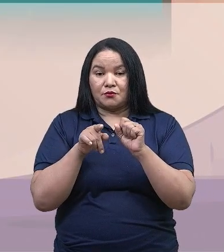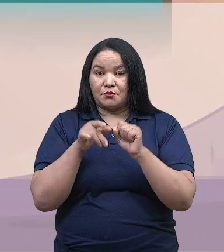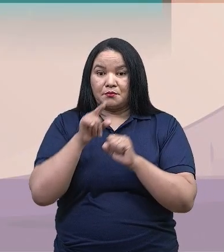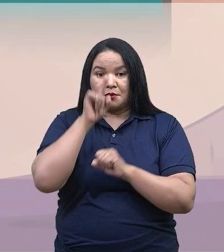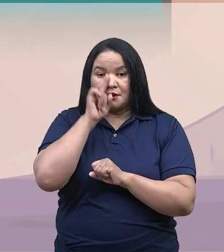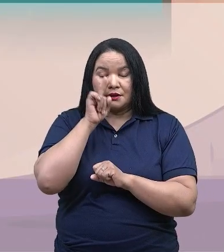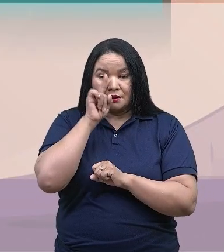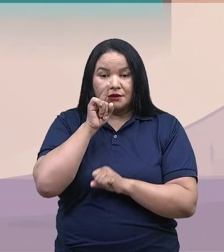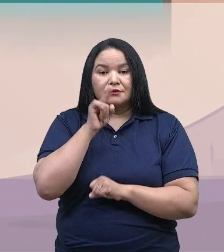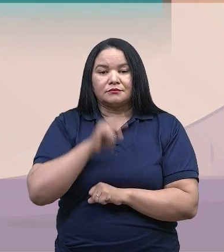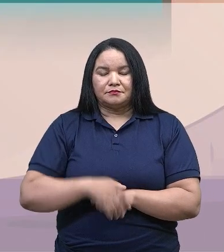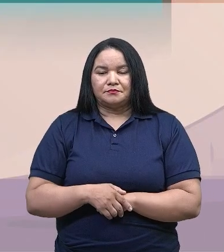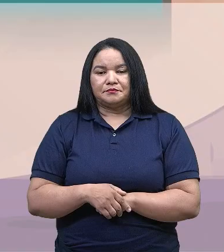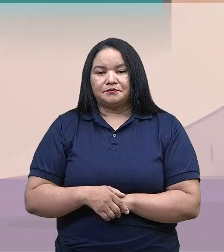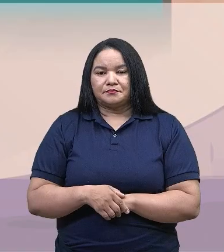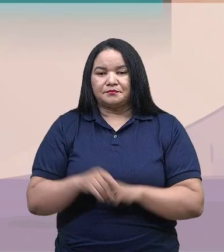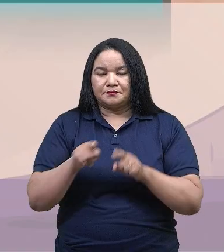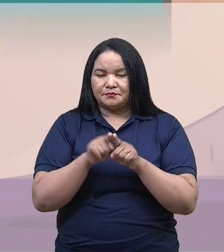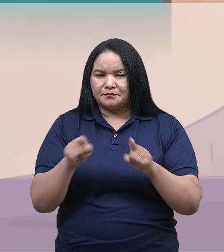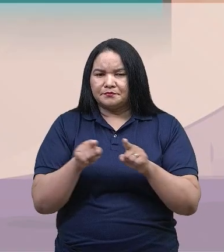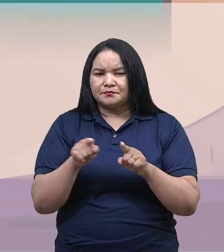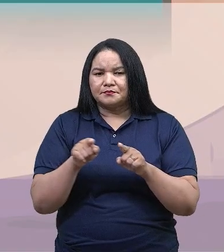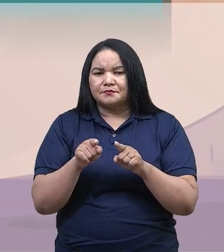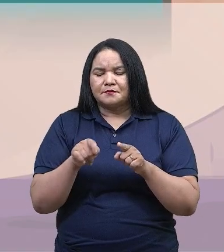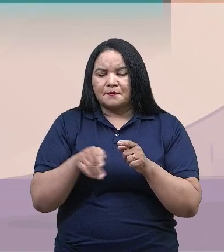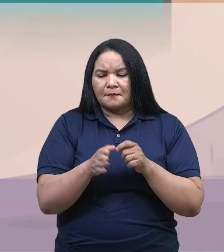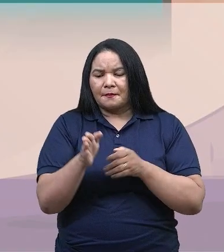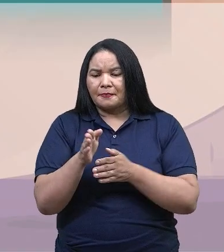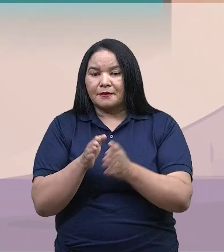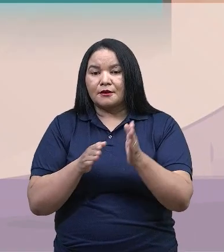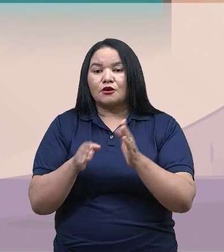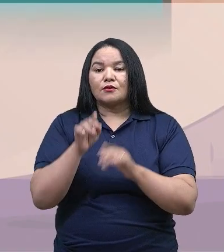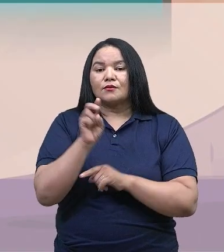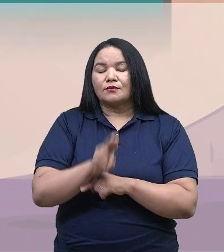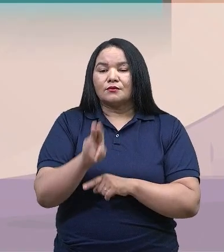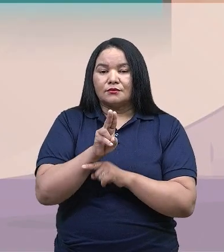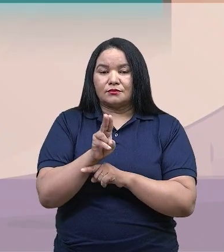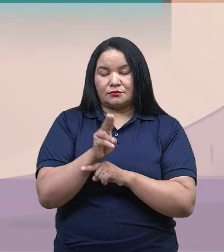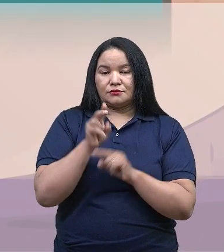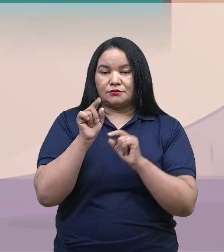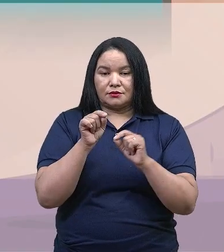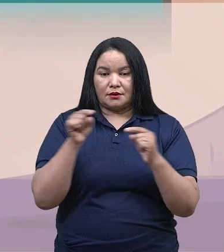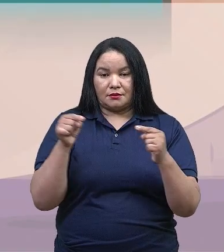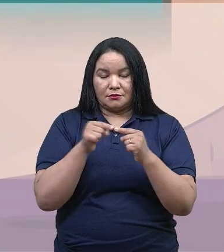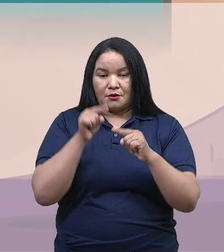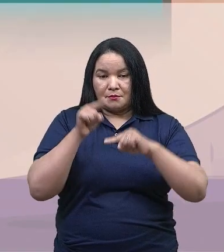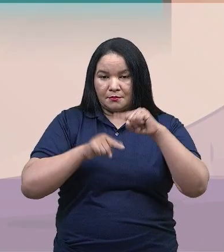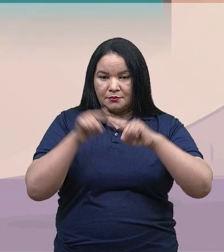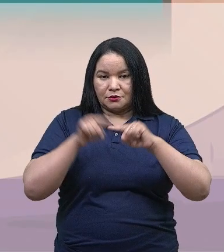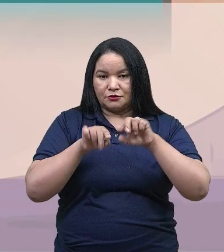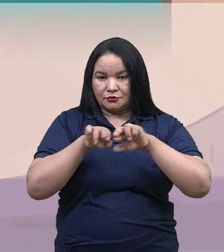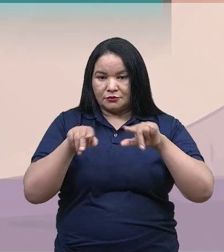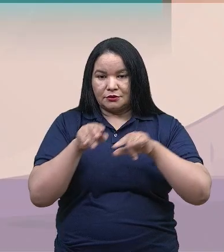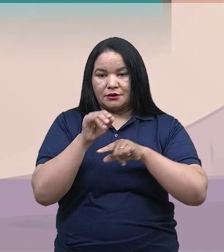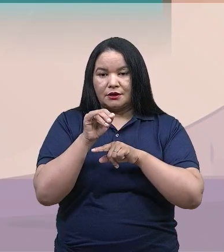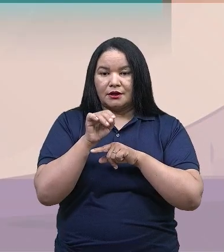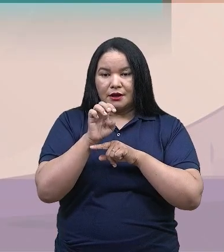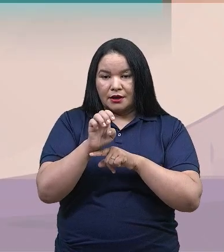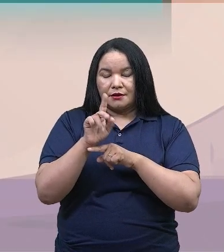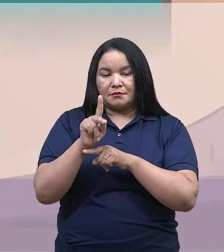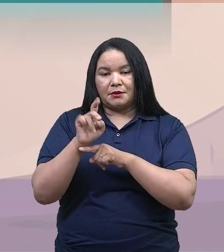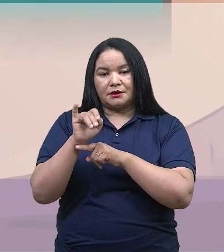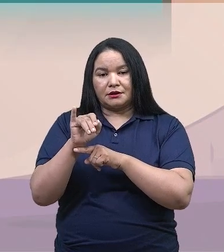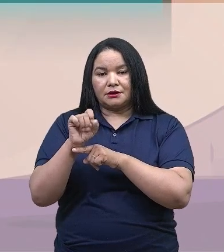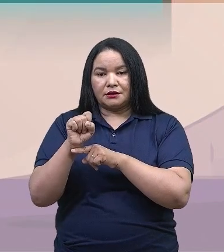de aventura. Para a patinação, o uso correto dos equipamentos de proteção individual, ou EPIs, ele é